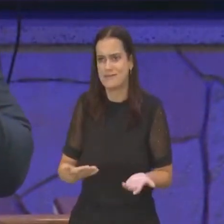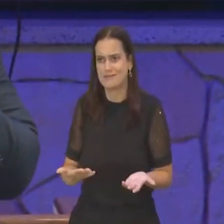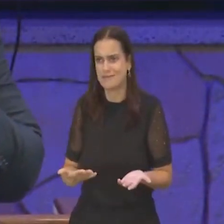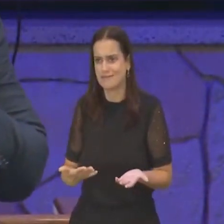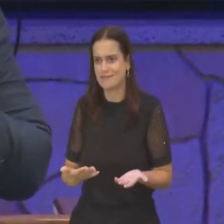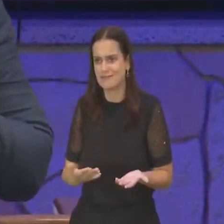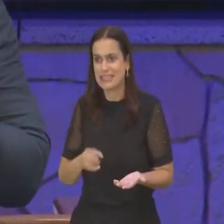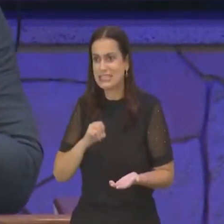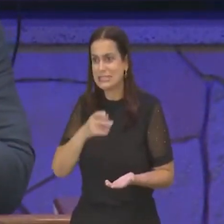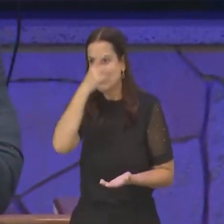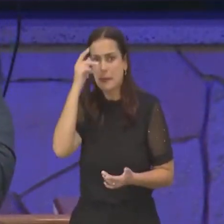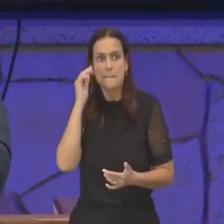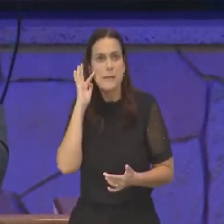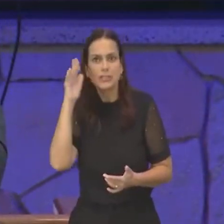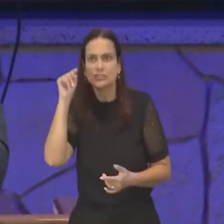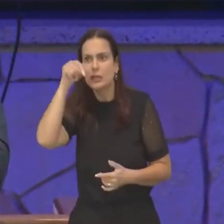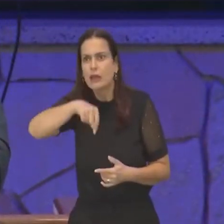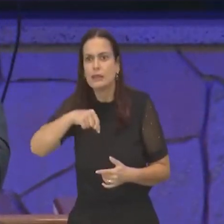da comunidade de fé.